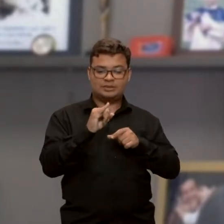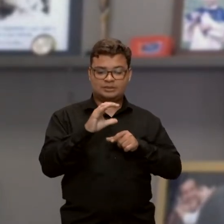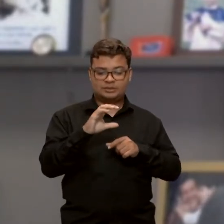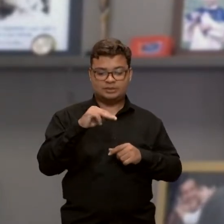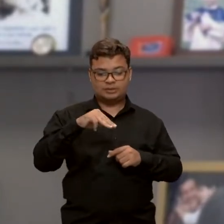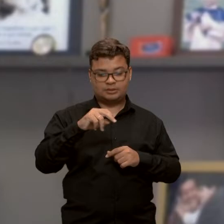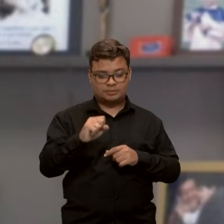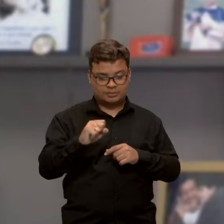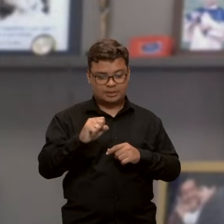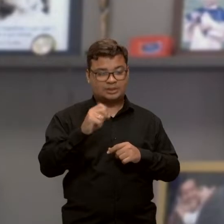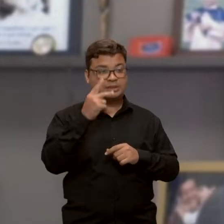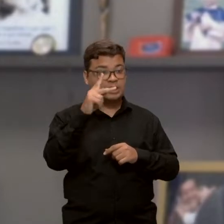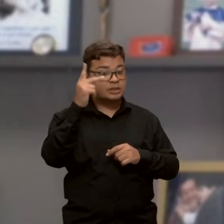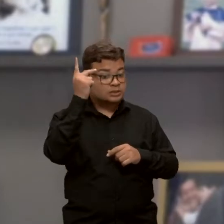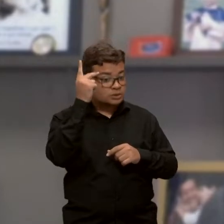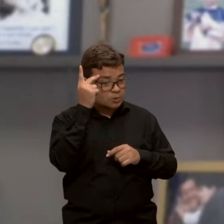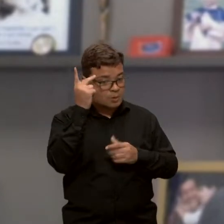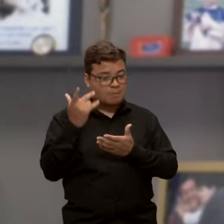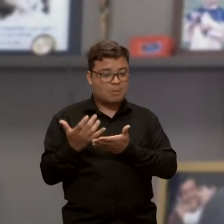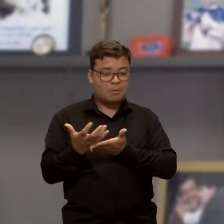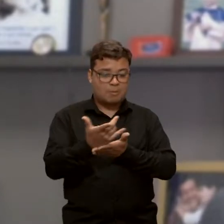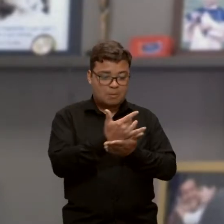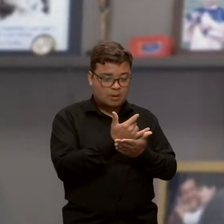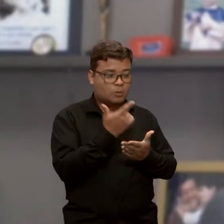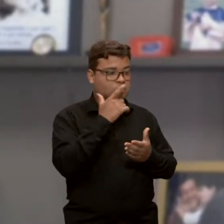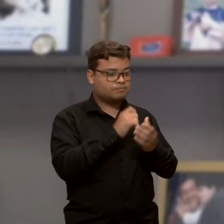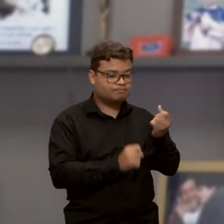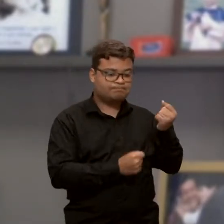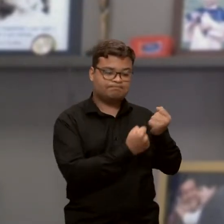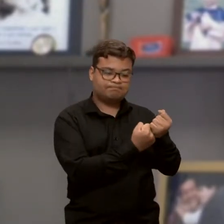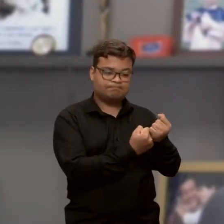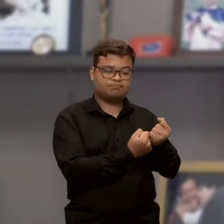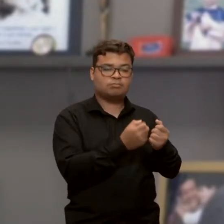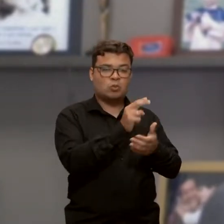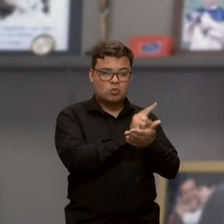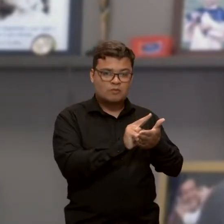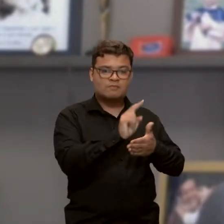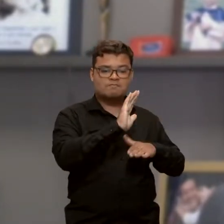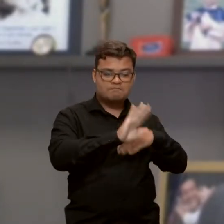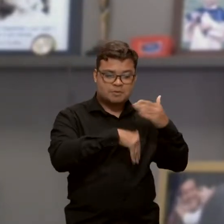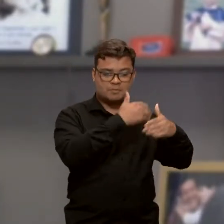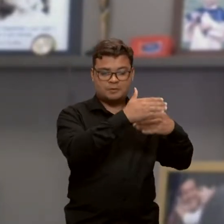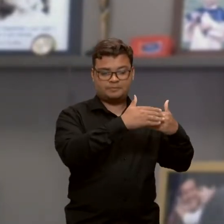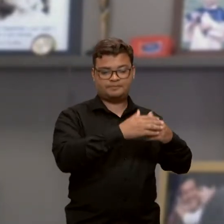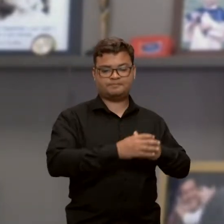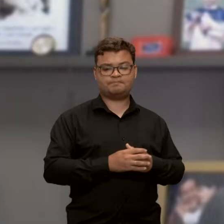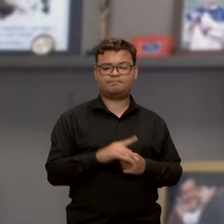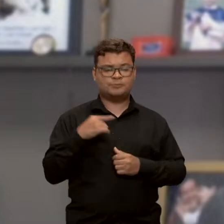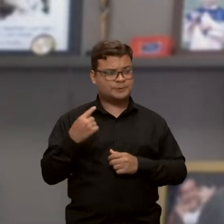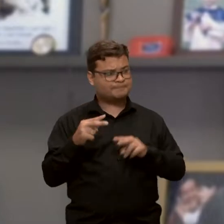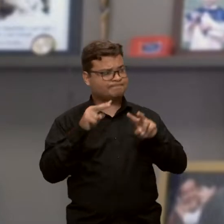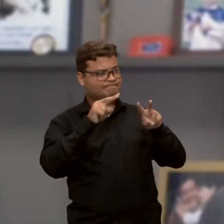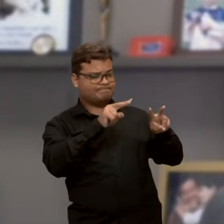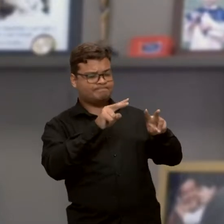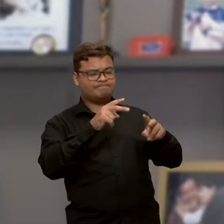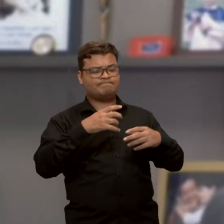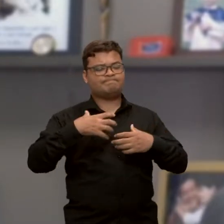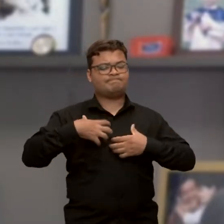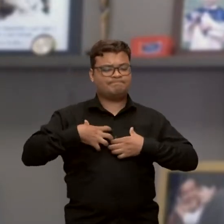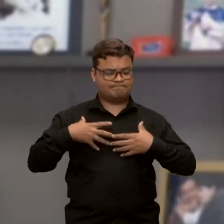do Estado de São Paulo para desenvolver essas instituições, já é motivo para nós de